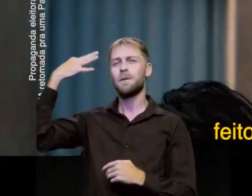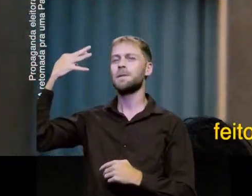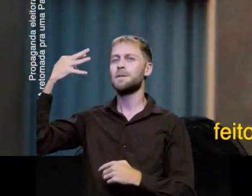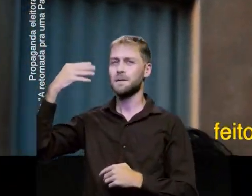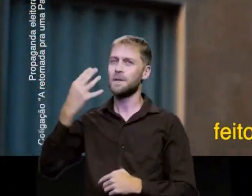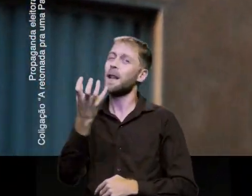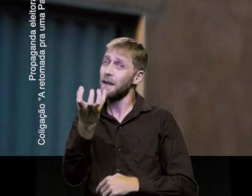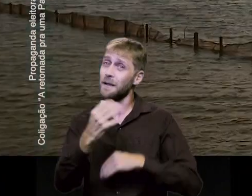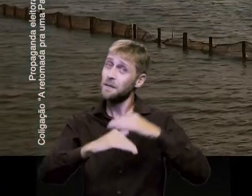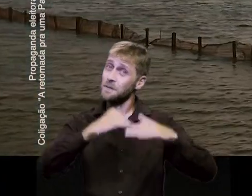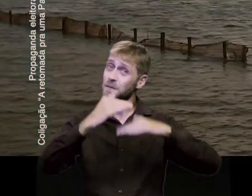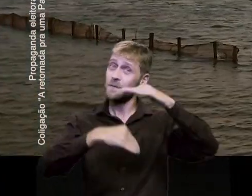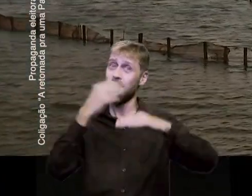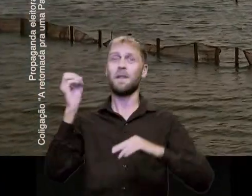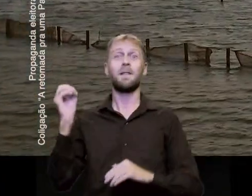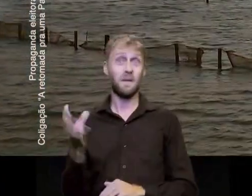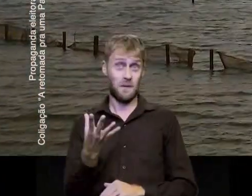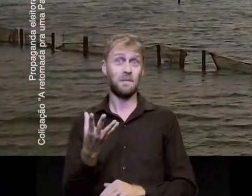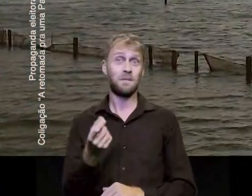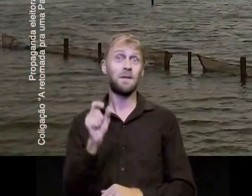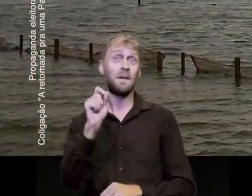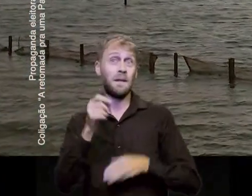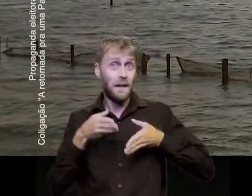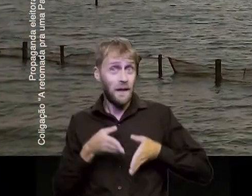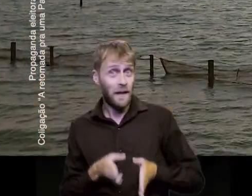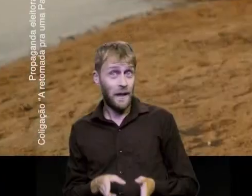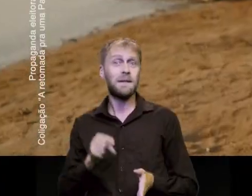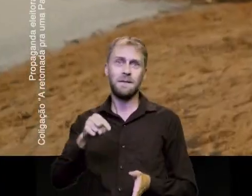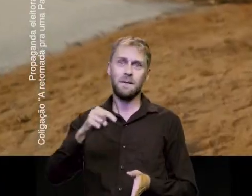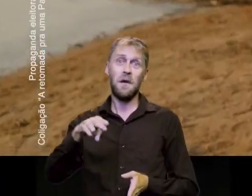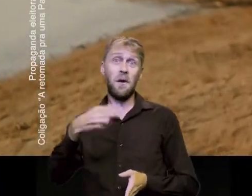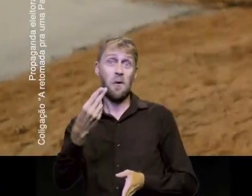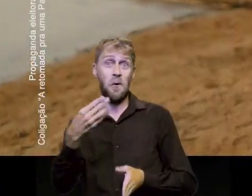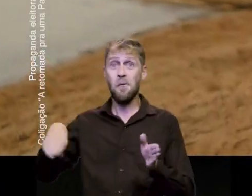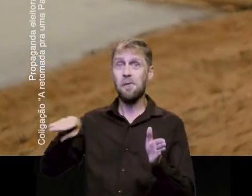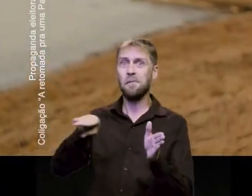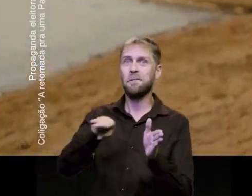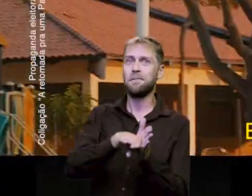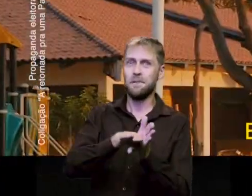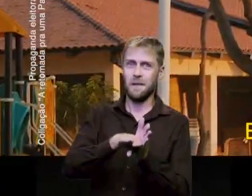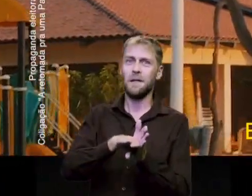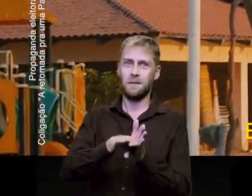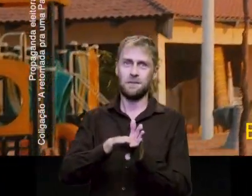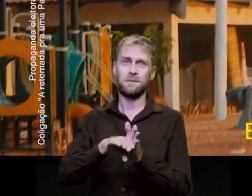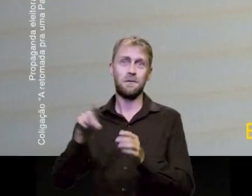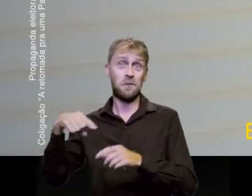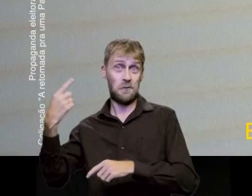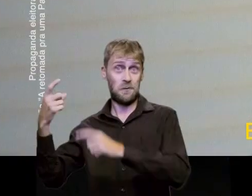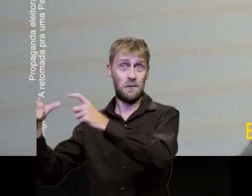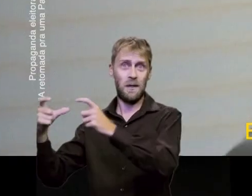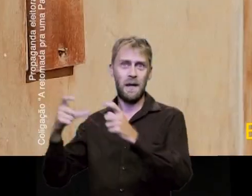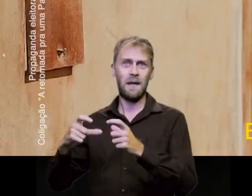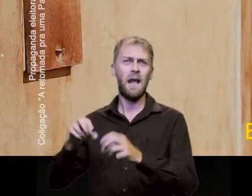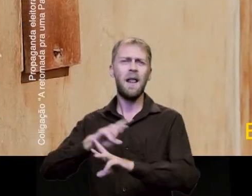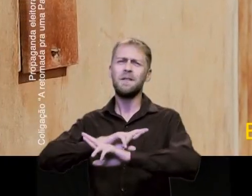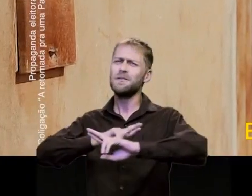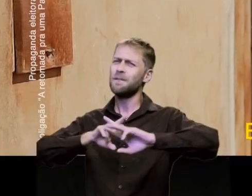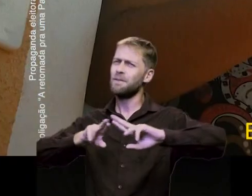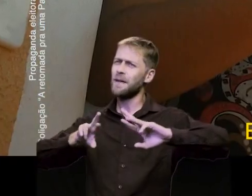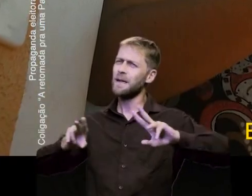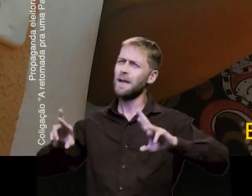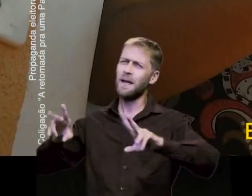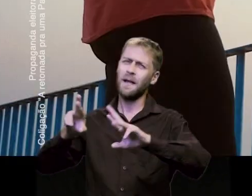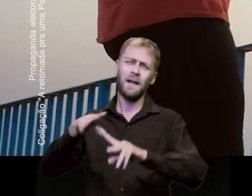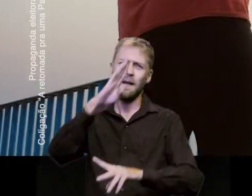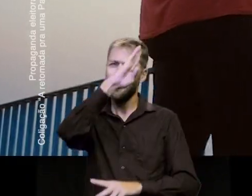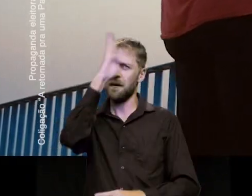os sonhos. Queremos construir o novo. Seja quem nasceu aqui ou quem veio de outro lugar. Baianos, maranhenses, piauienses,